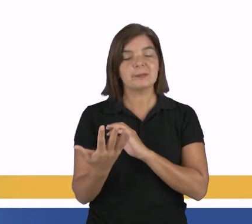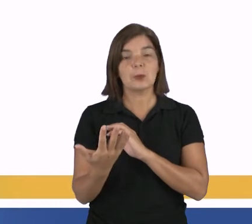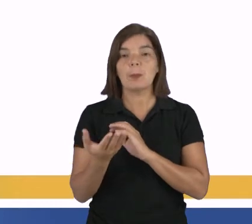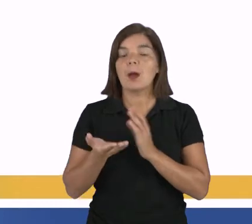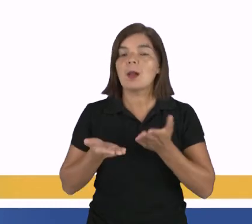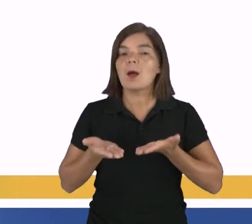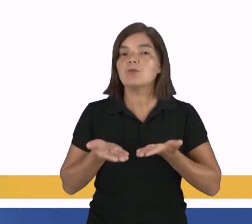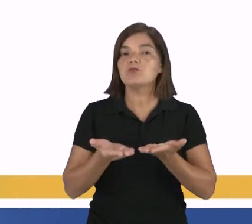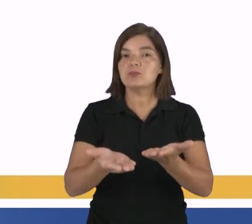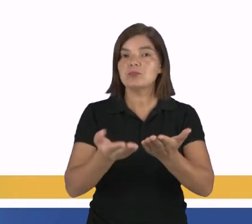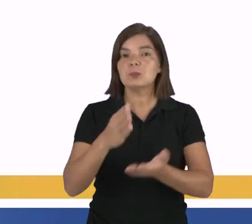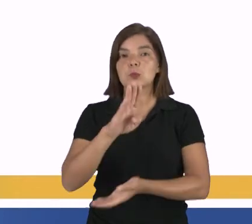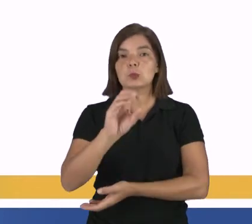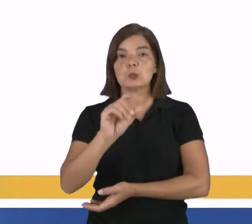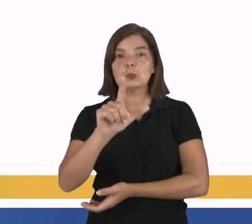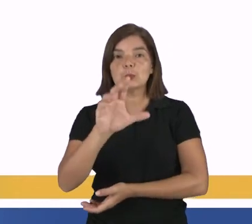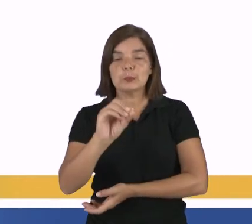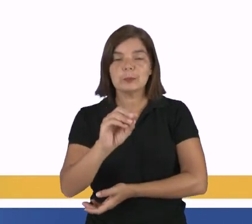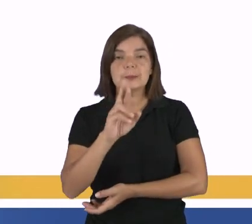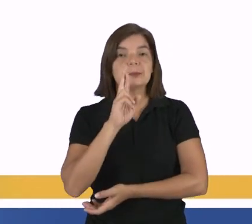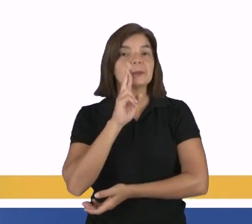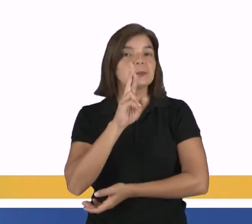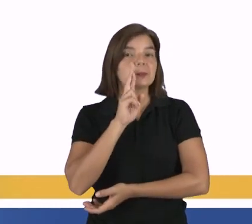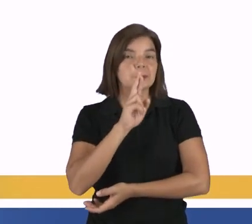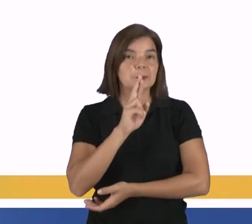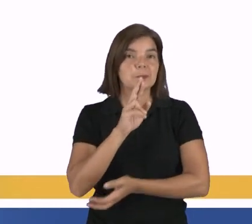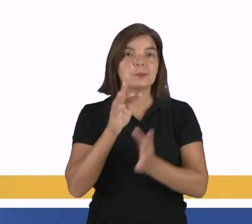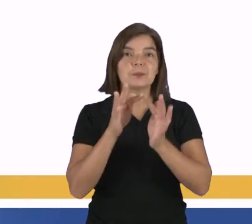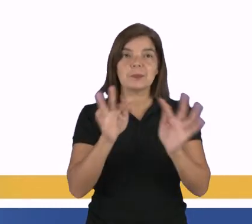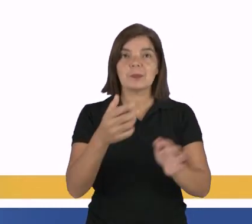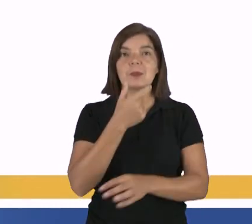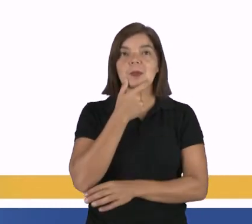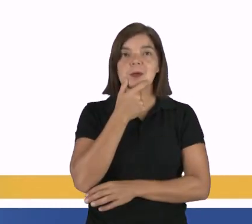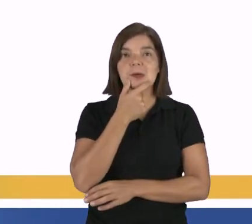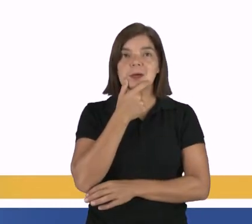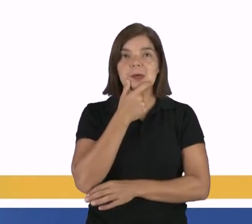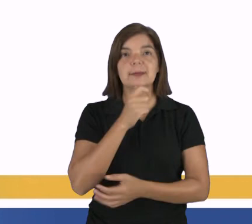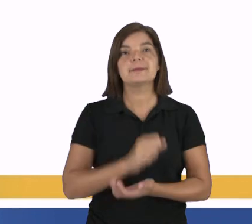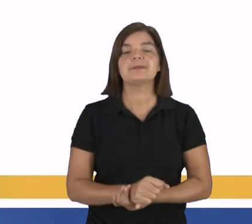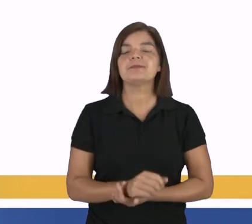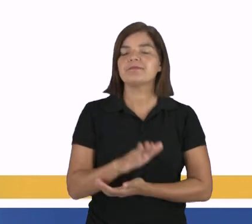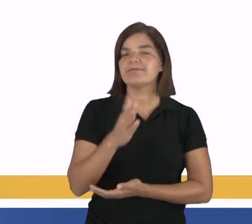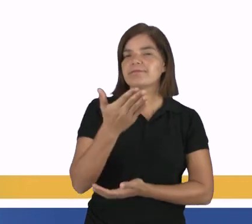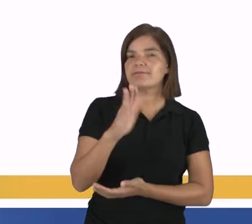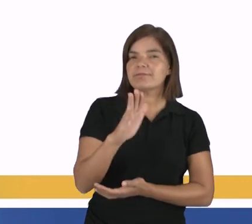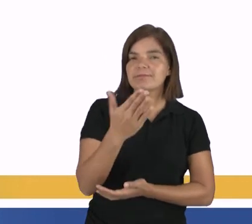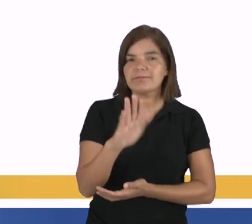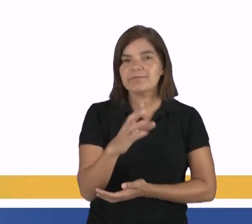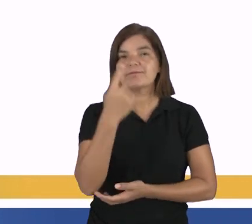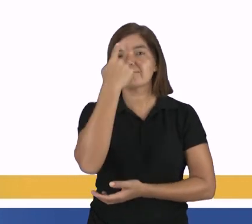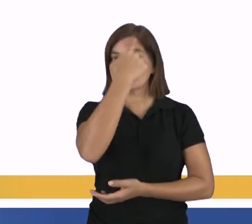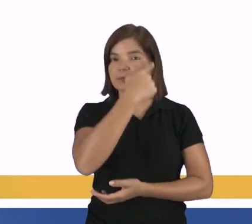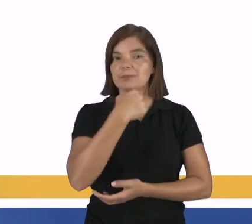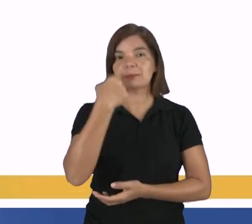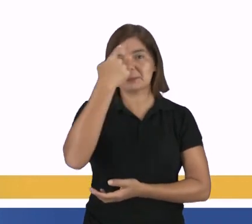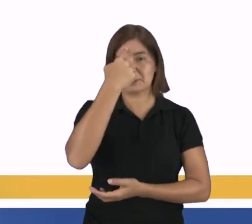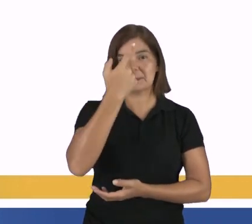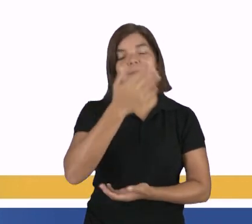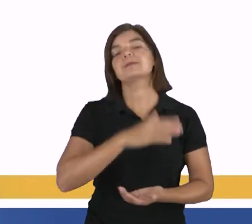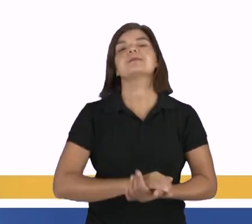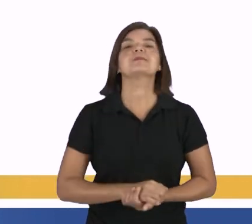bolo? A resposta poderia ser: It takes about 1 hour. Leva mais ou menos